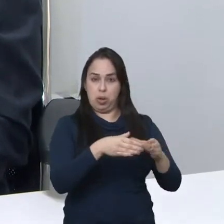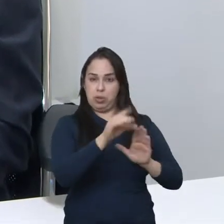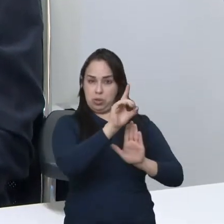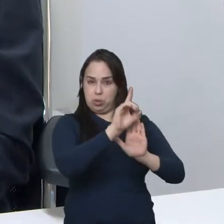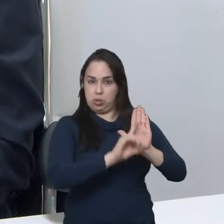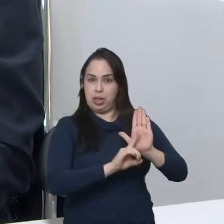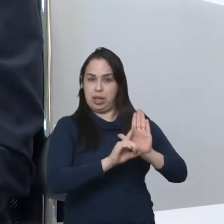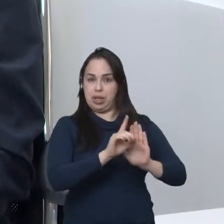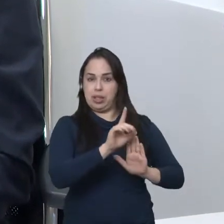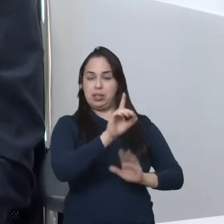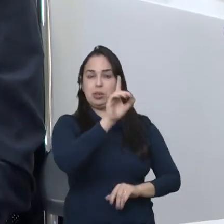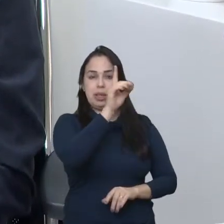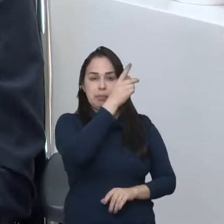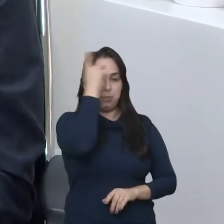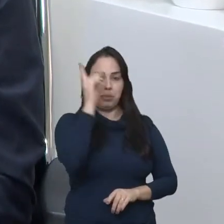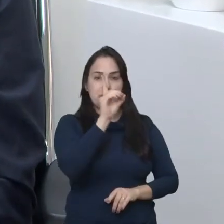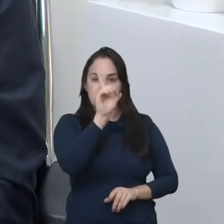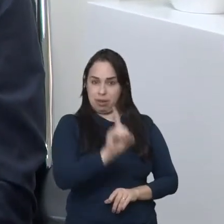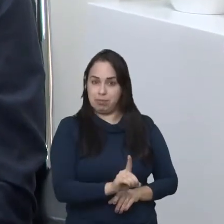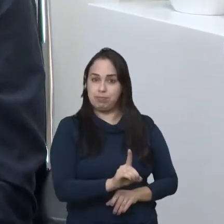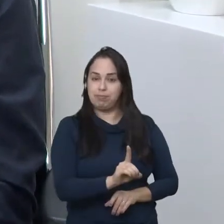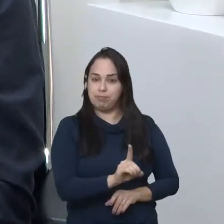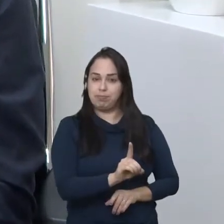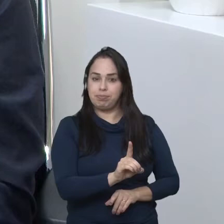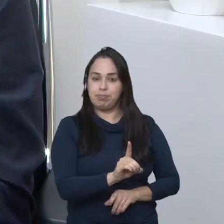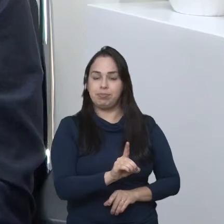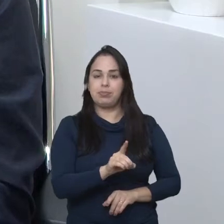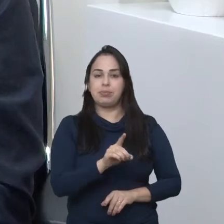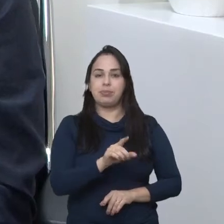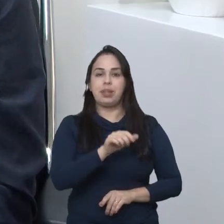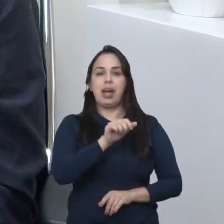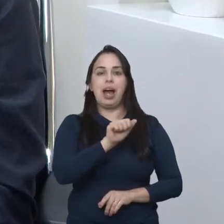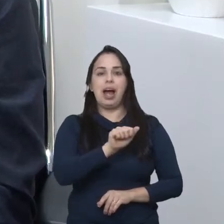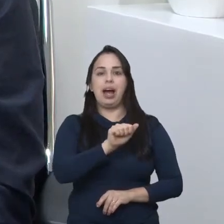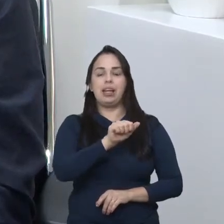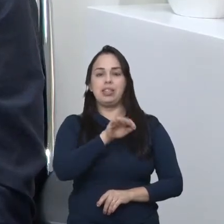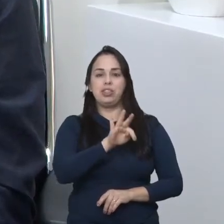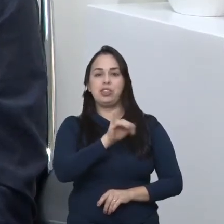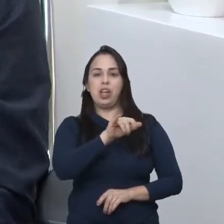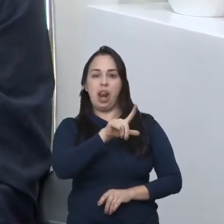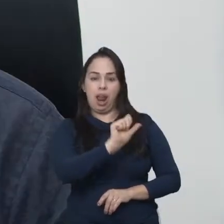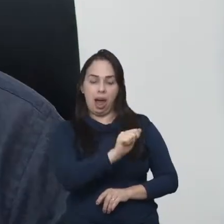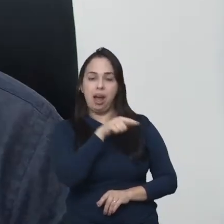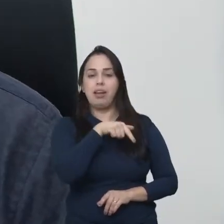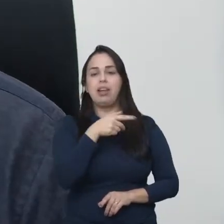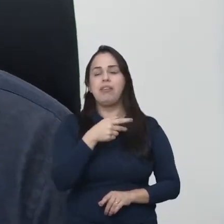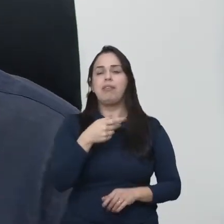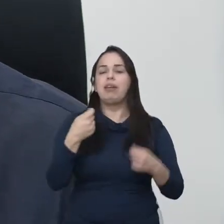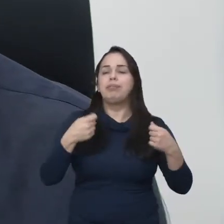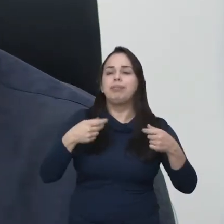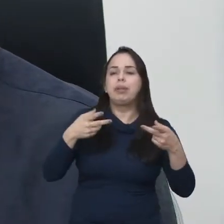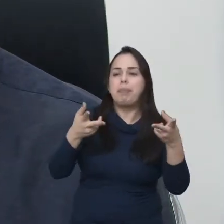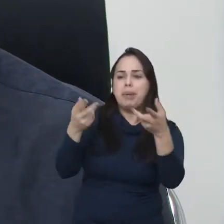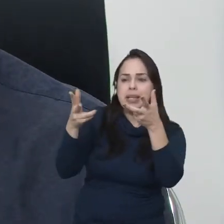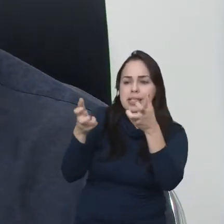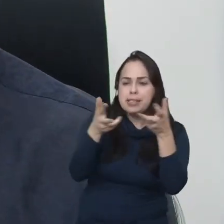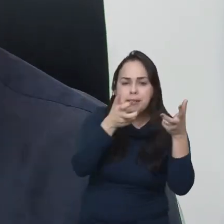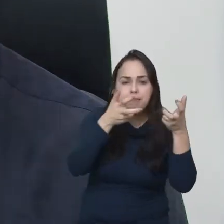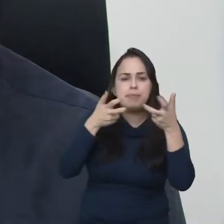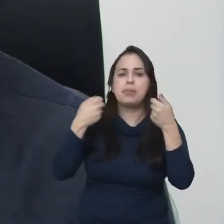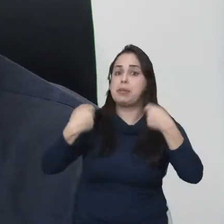Conselho Municipal dos Direitos das Pessoas com Deficiência de São José dos Campos, Atila Araújo, reforça que é preciso olhar